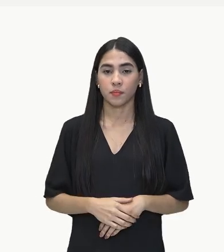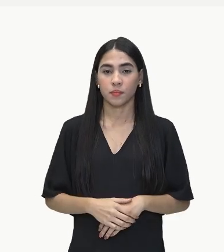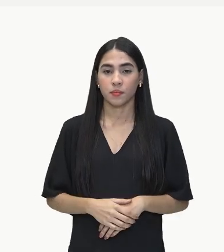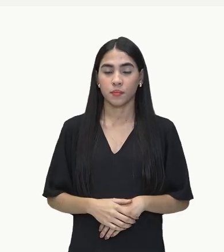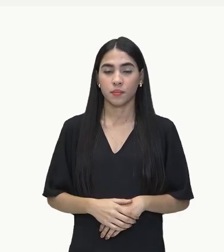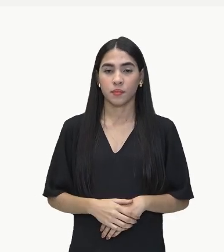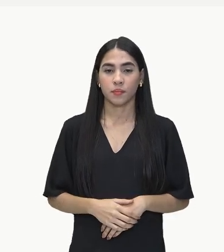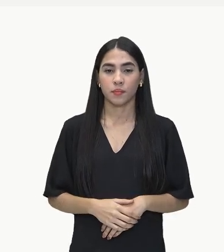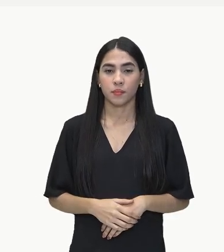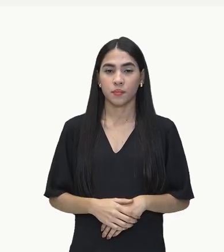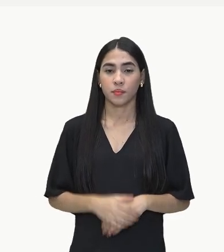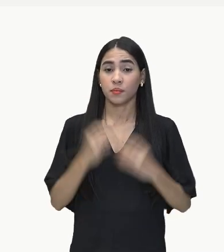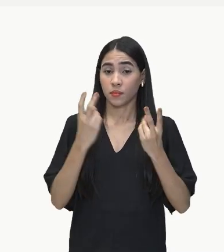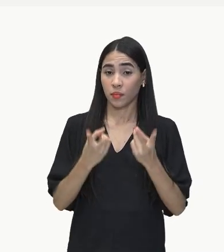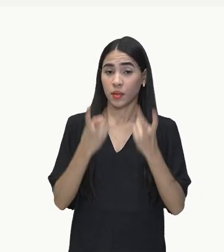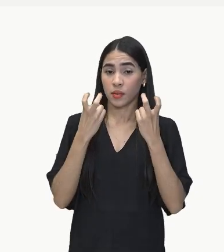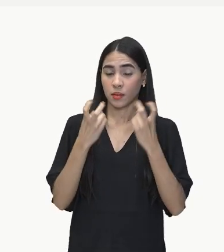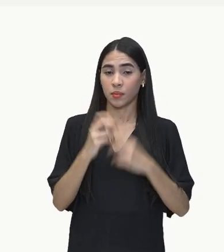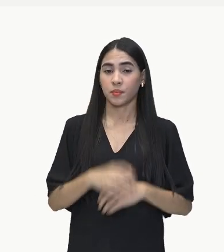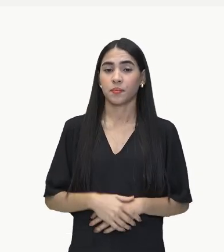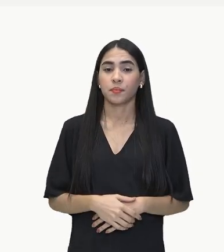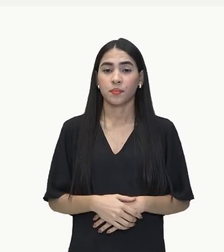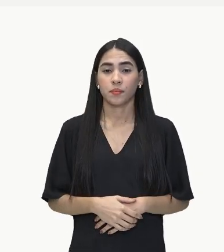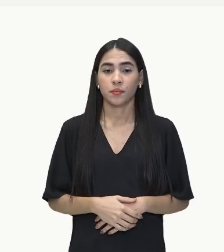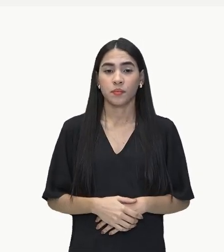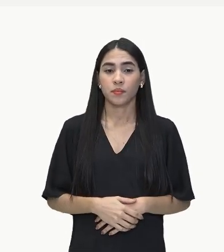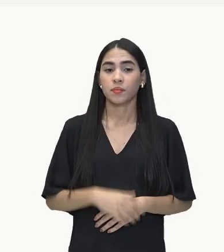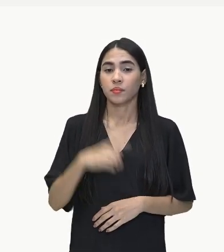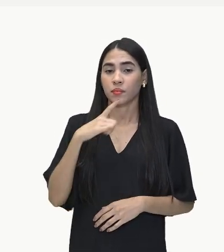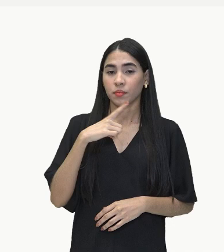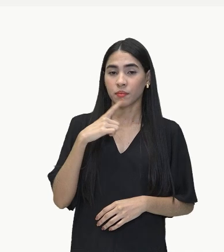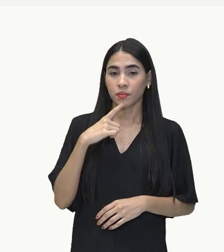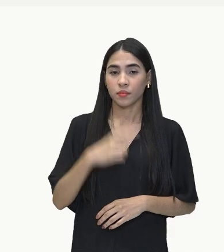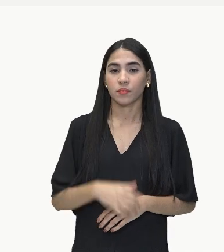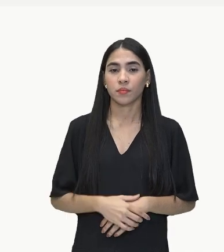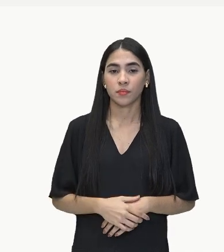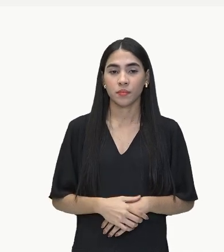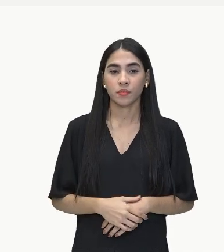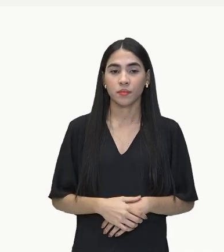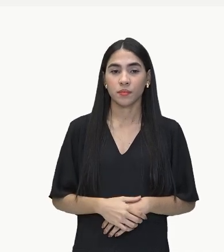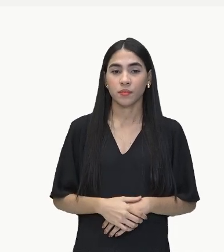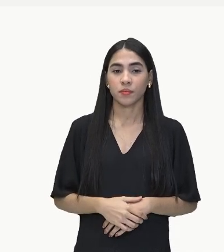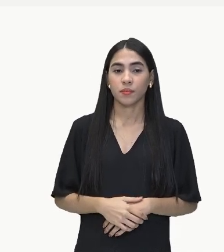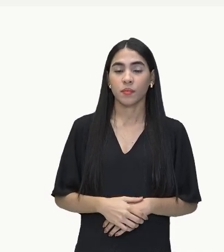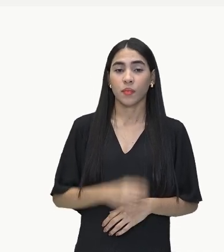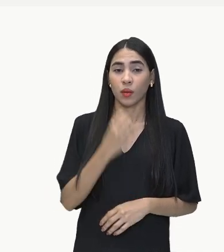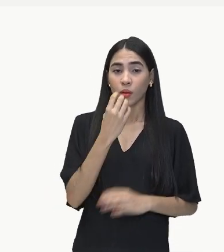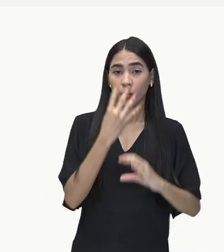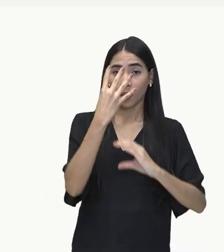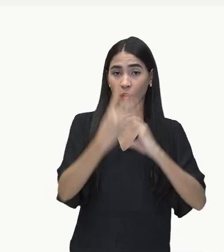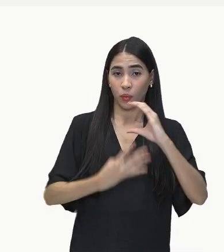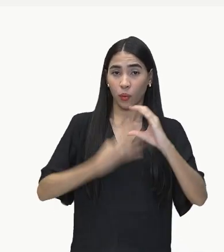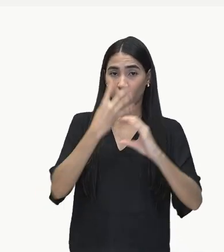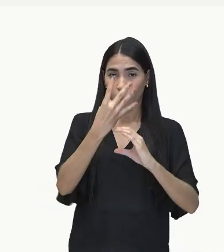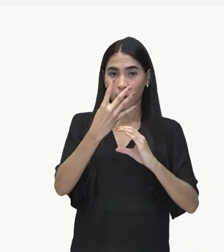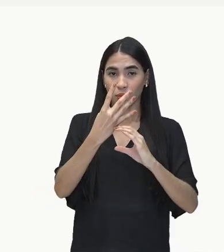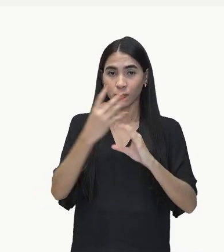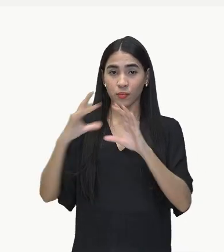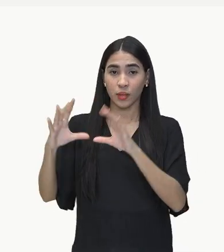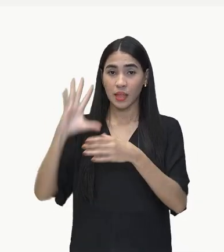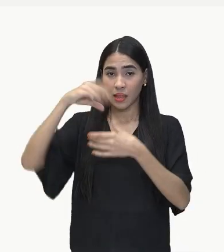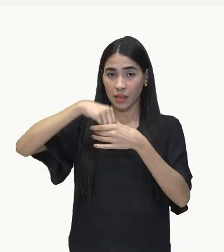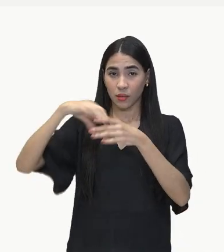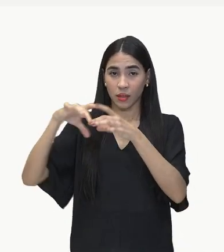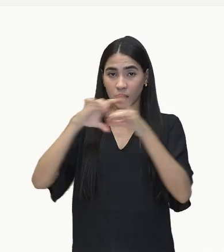E aí, observem comigo que eu tenho 4 carbonos, mas eu